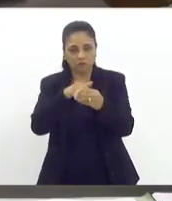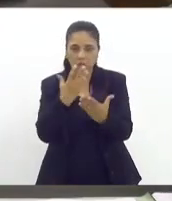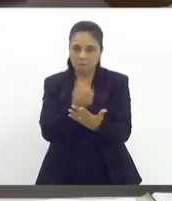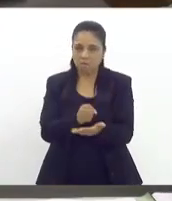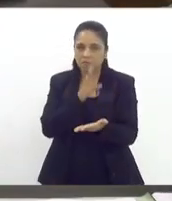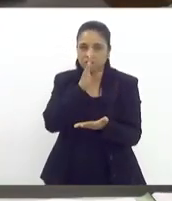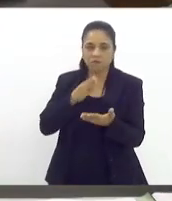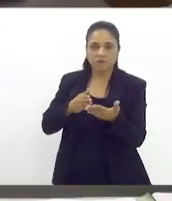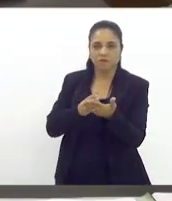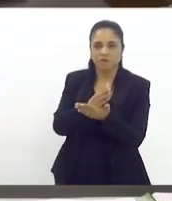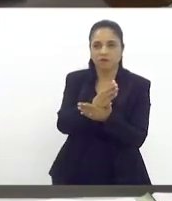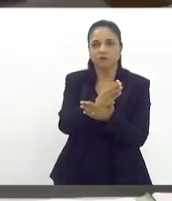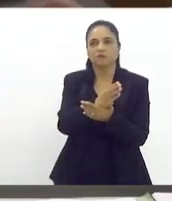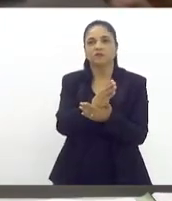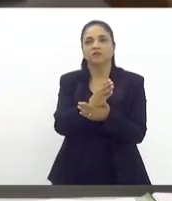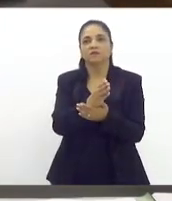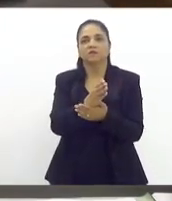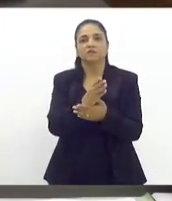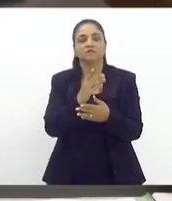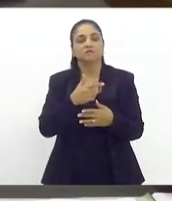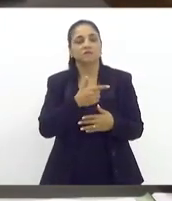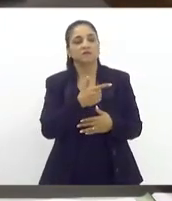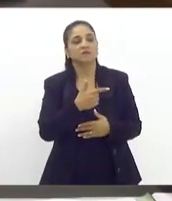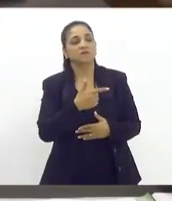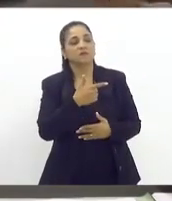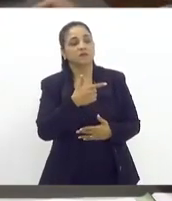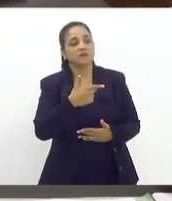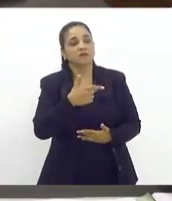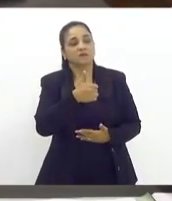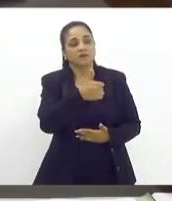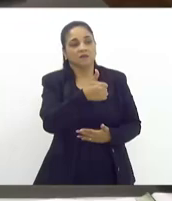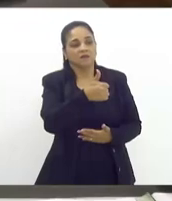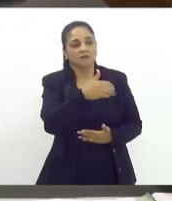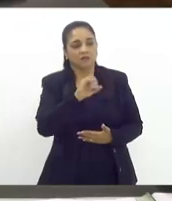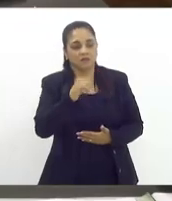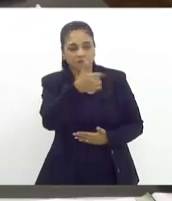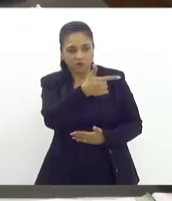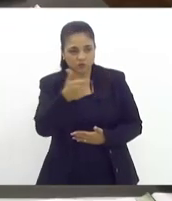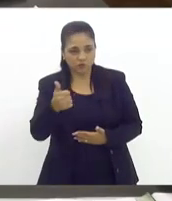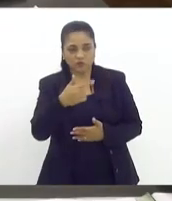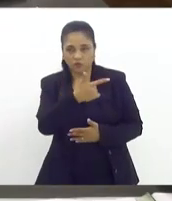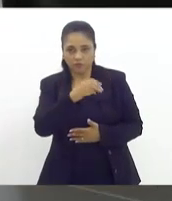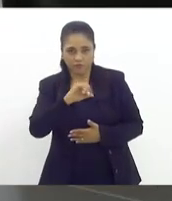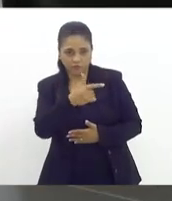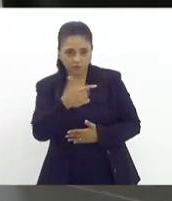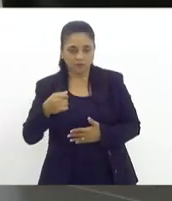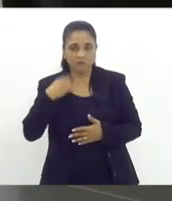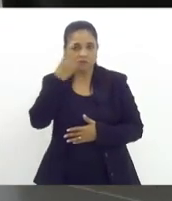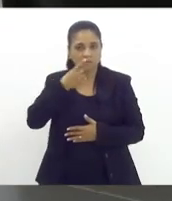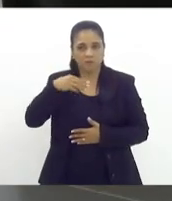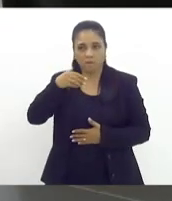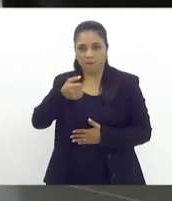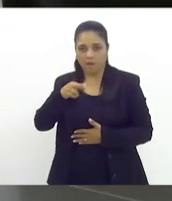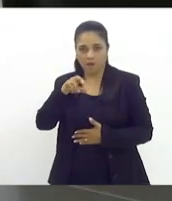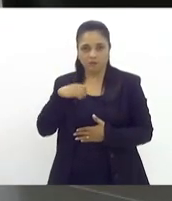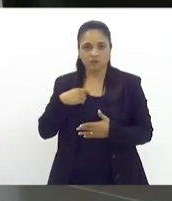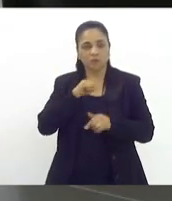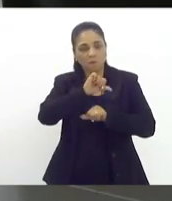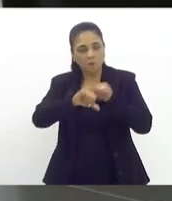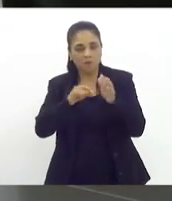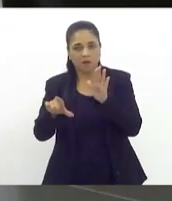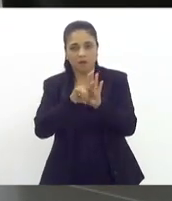aprovam, permaneçam como estão, aprovado. 26 da pauta, o PL 1021 de 23, de autoria do deputado Márcio Canella, que altera a